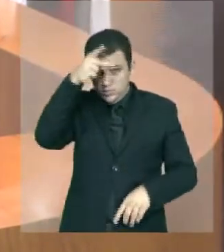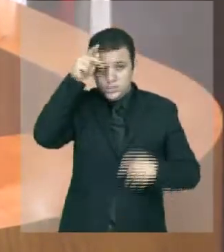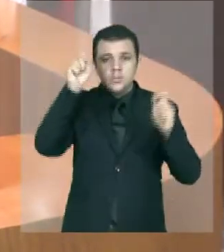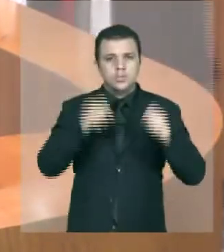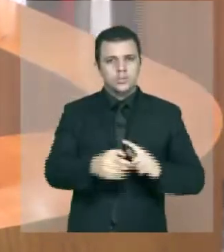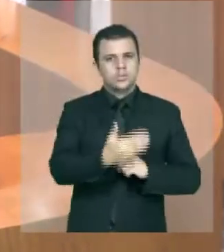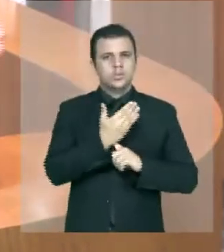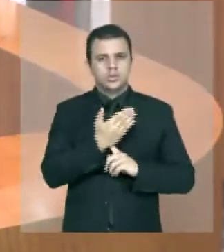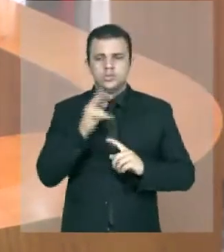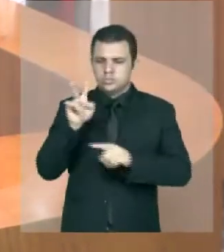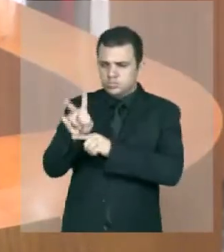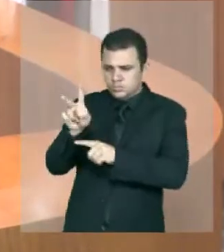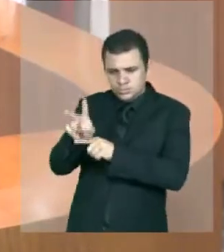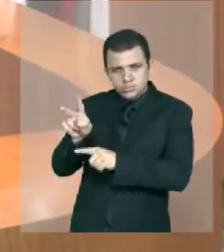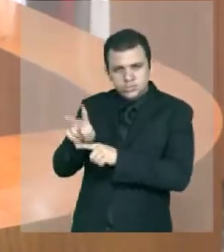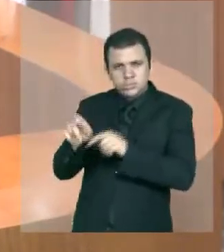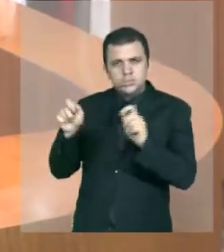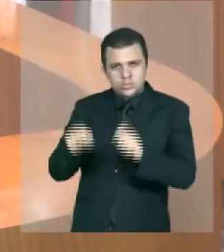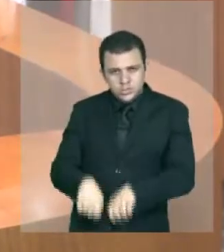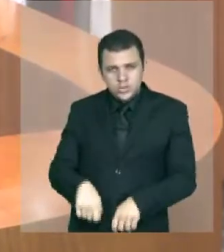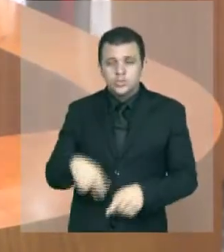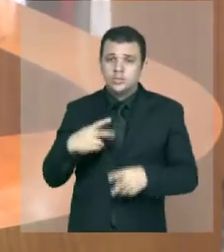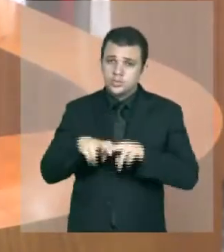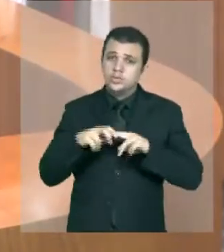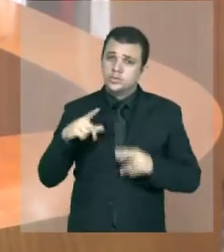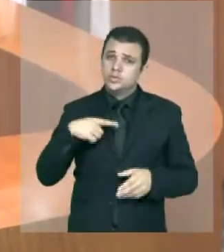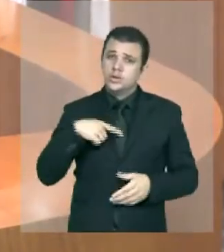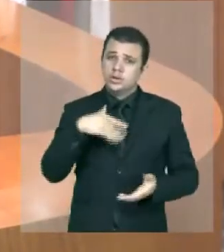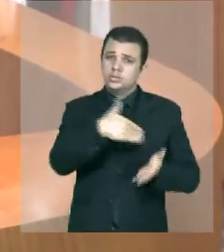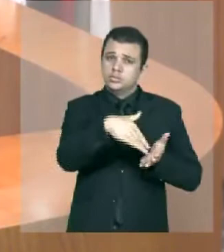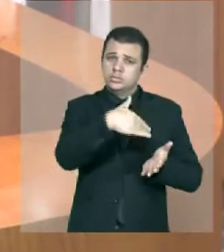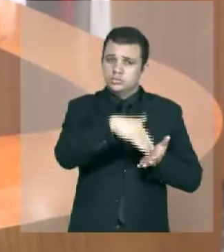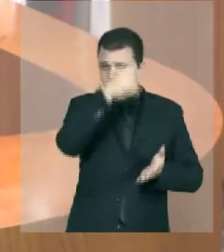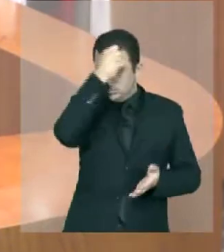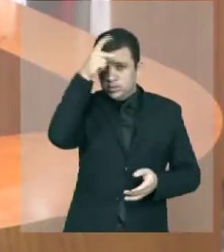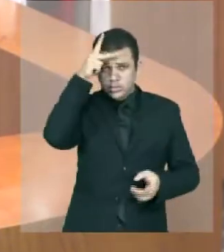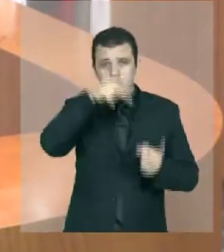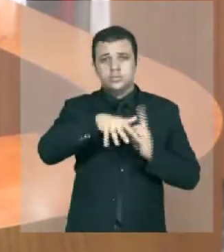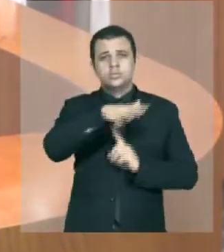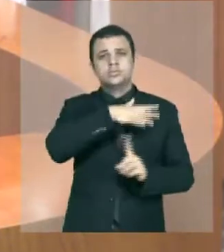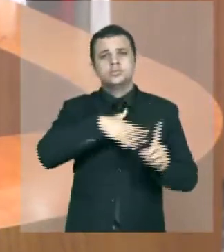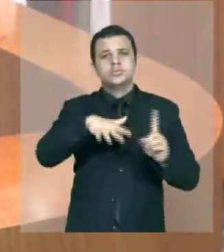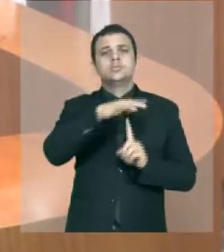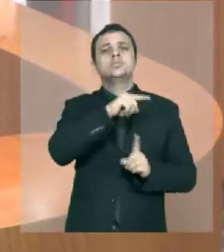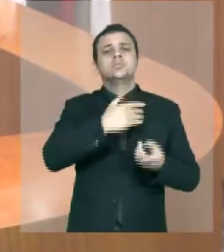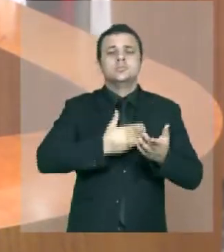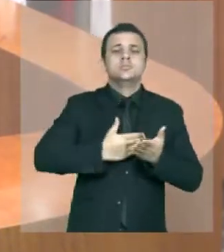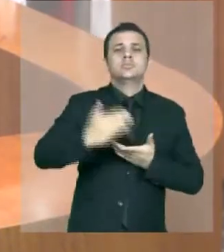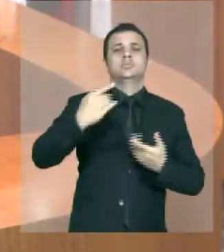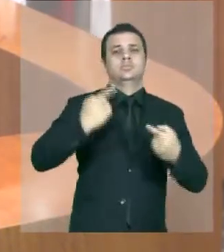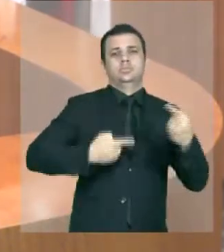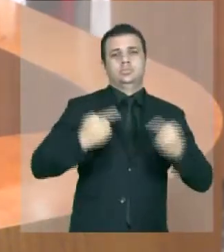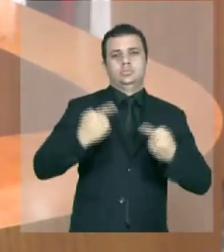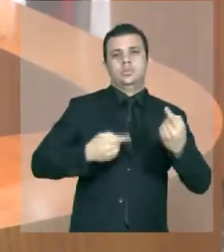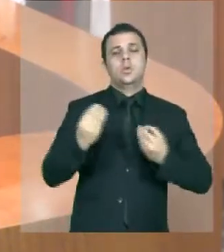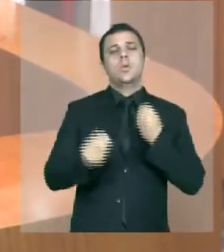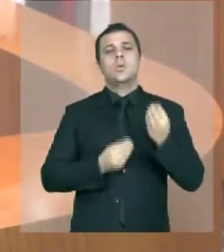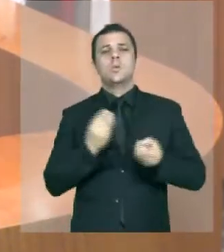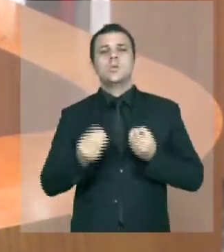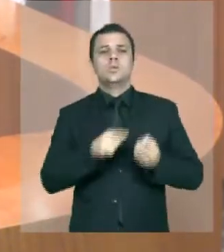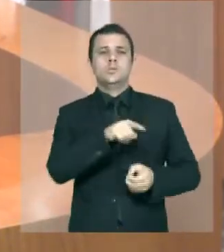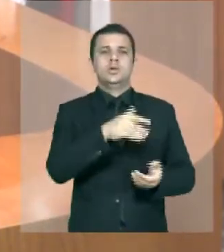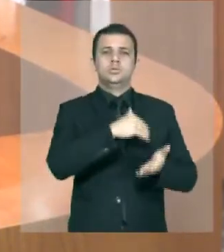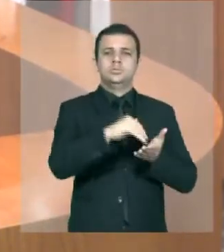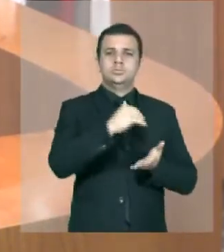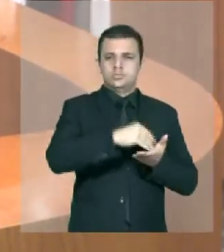até porque tem secretaria municipal, e esse foi o norte da discussão, o apoio das secretarias municipais, que